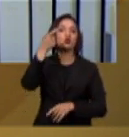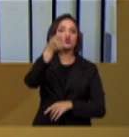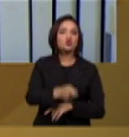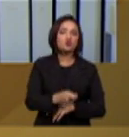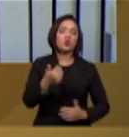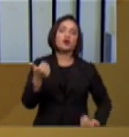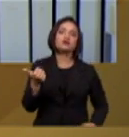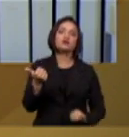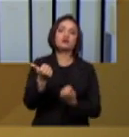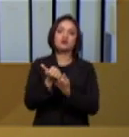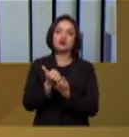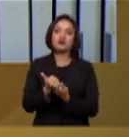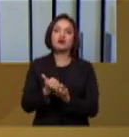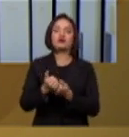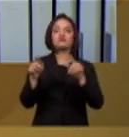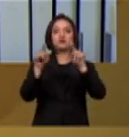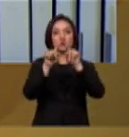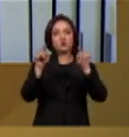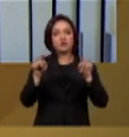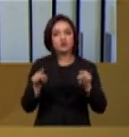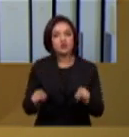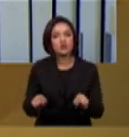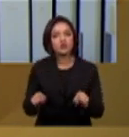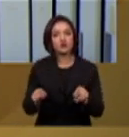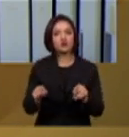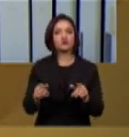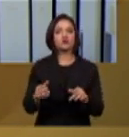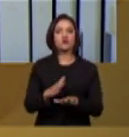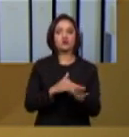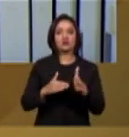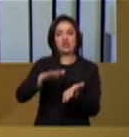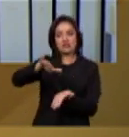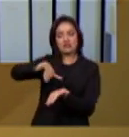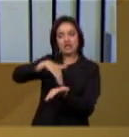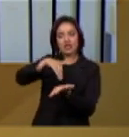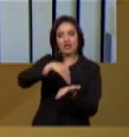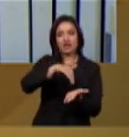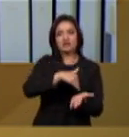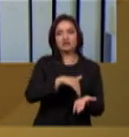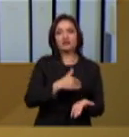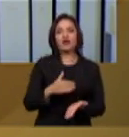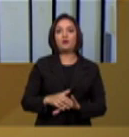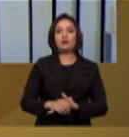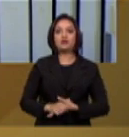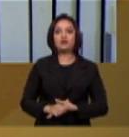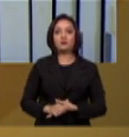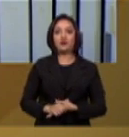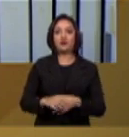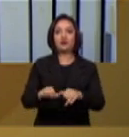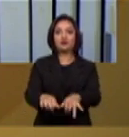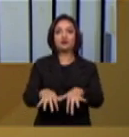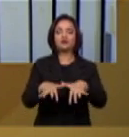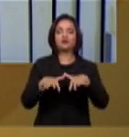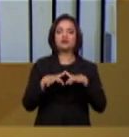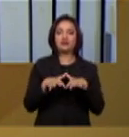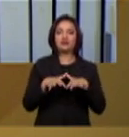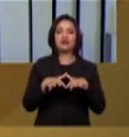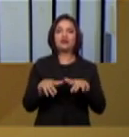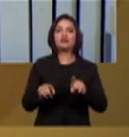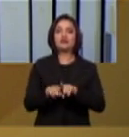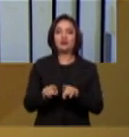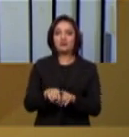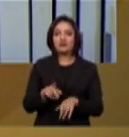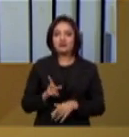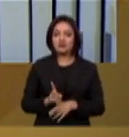e instrutores, aos nossos servidores, à nossa Secretaria de Plenário, que sempre